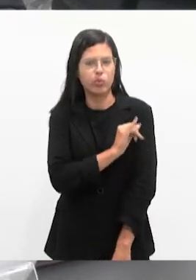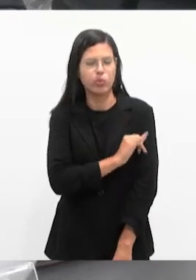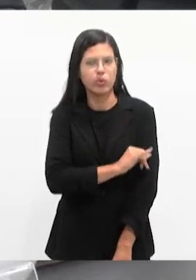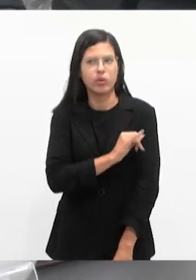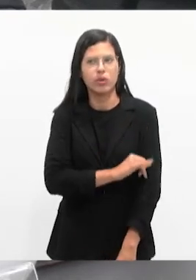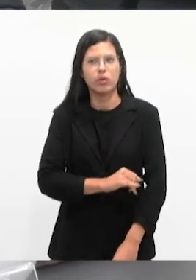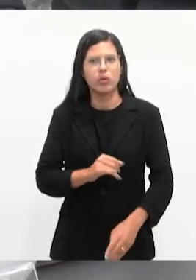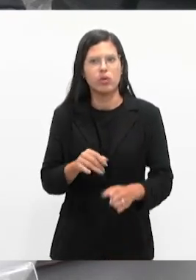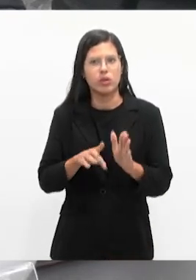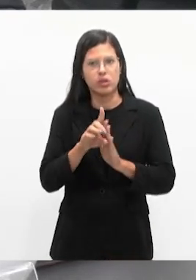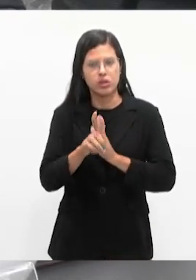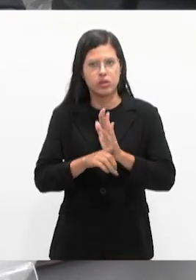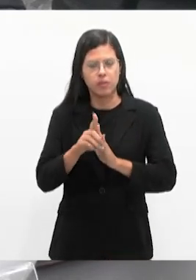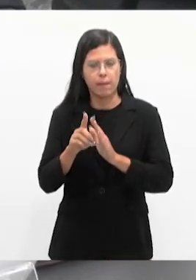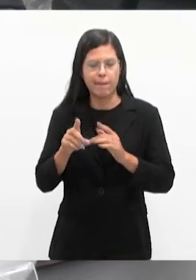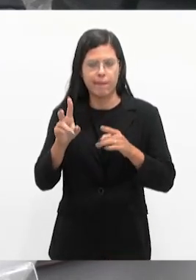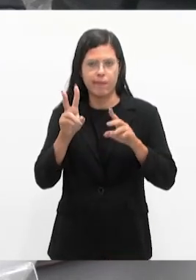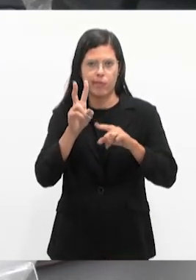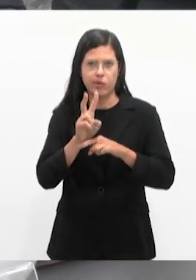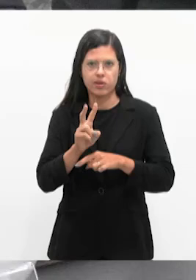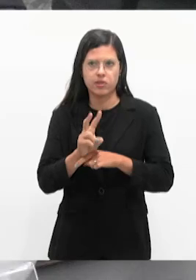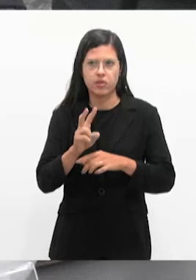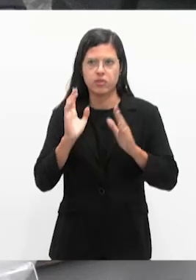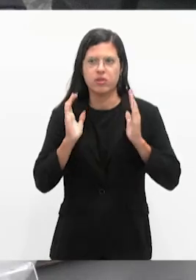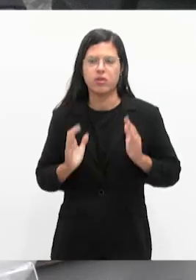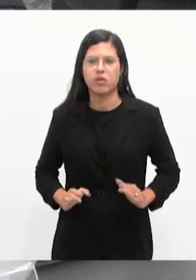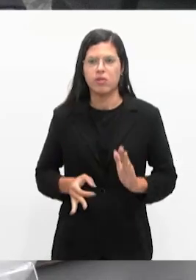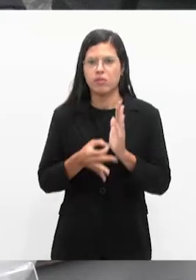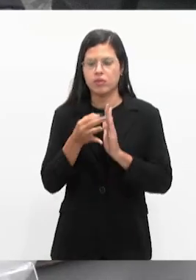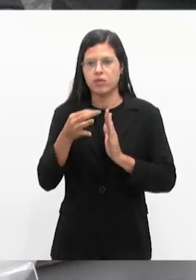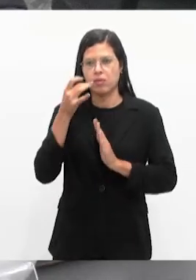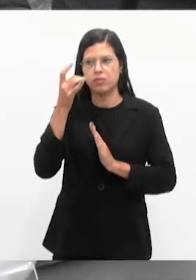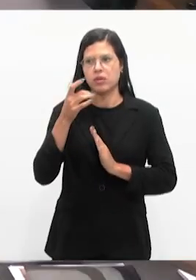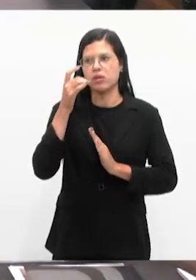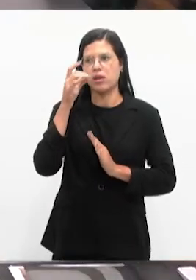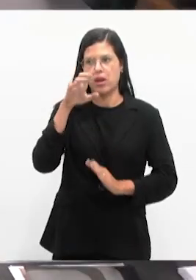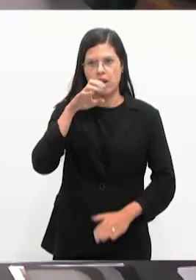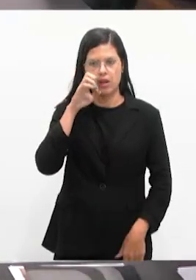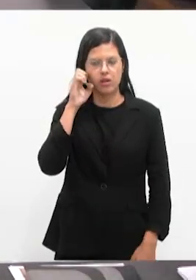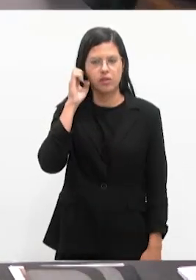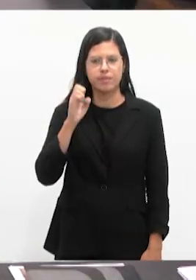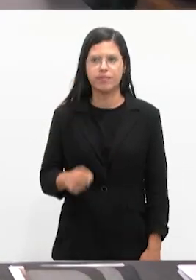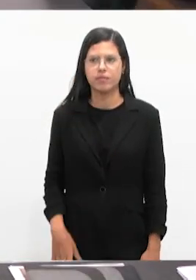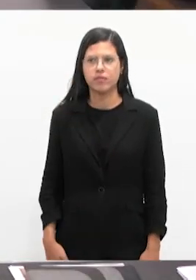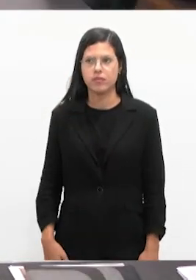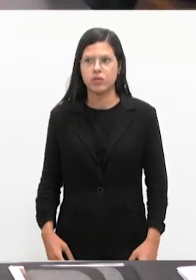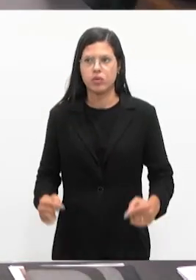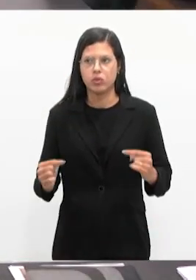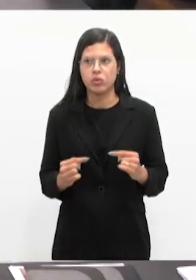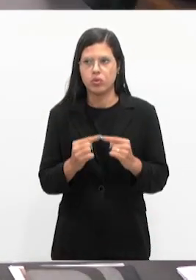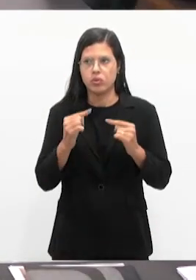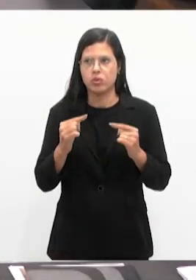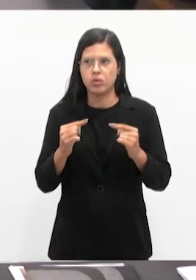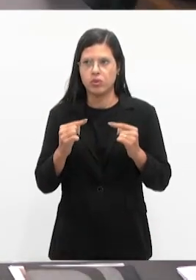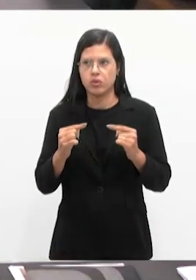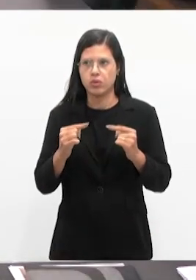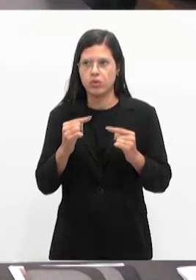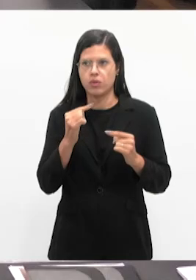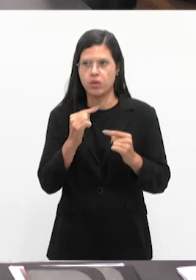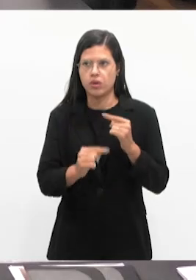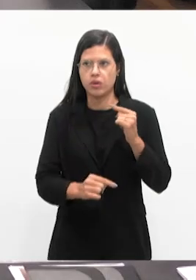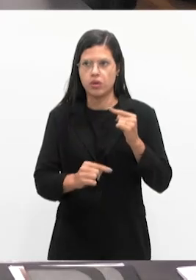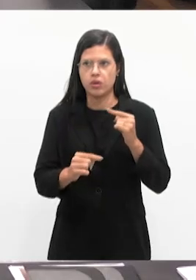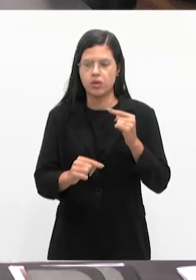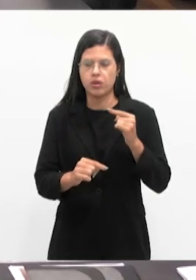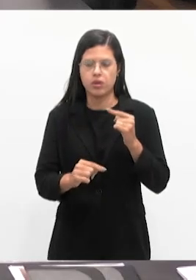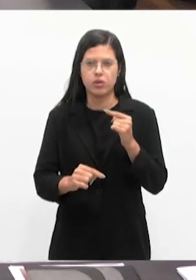para a proteção dos cidadãos. Para parecer, deputada Élica Takimoto. Pela juridicidade. Injuridicidade,